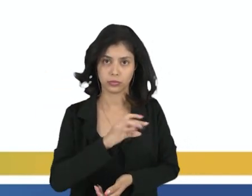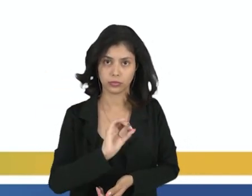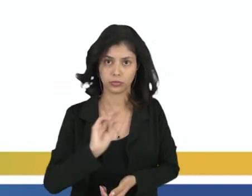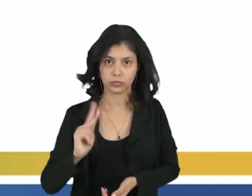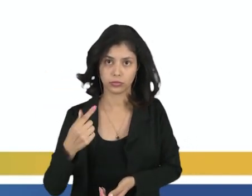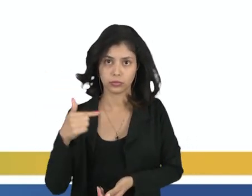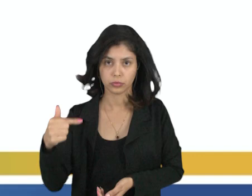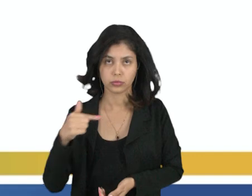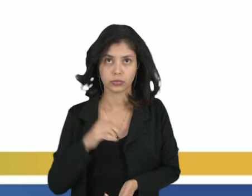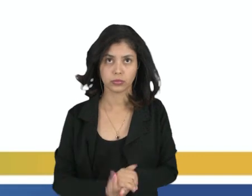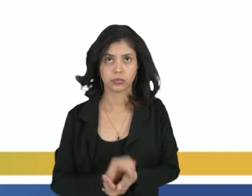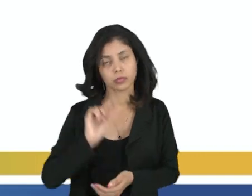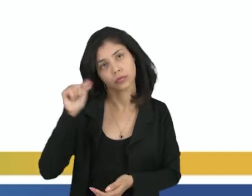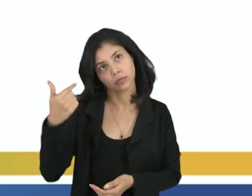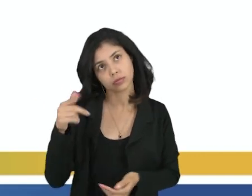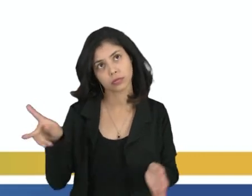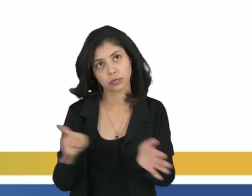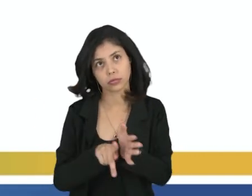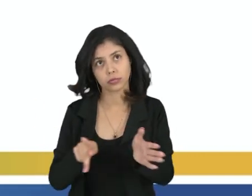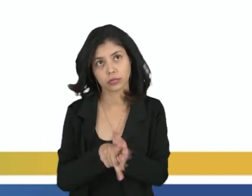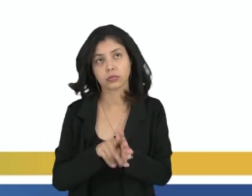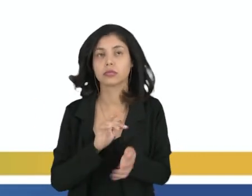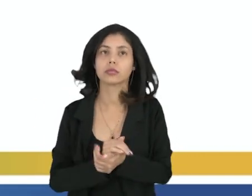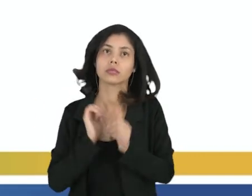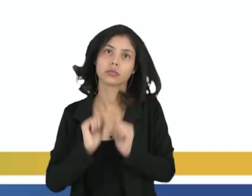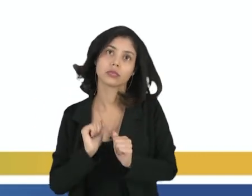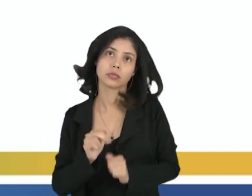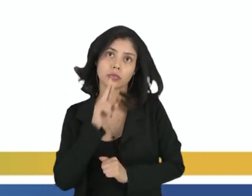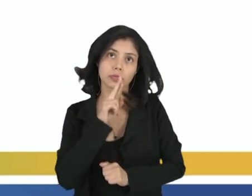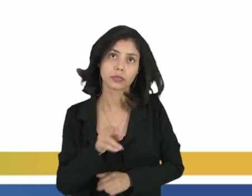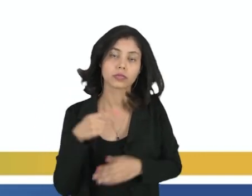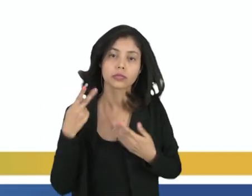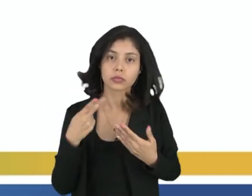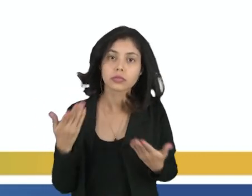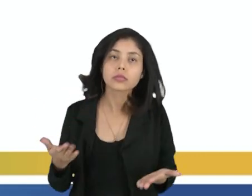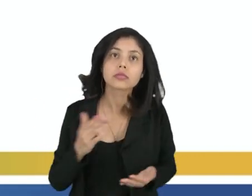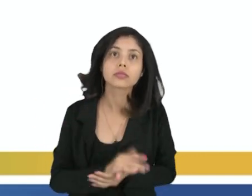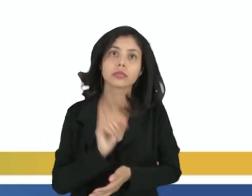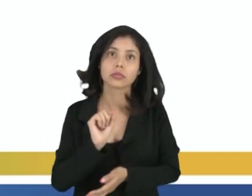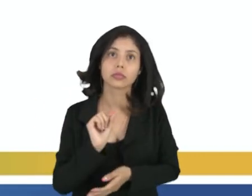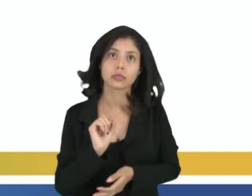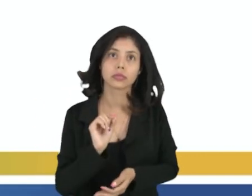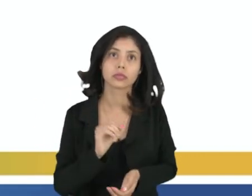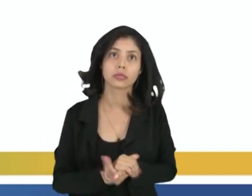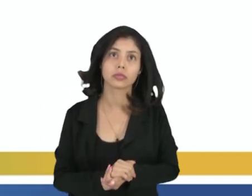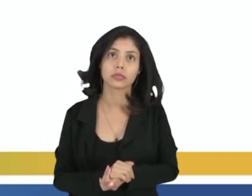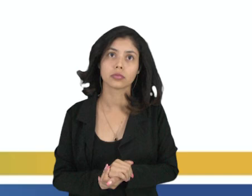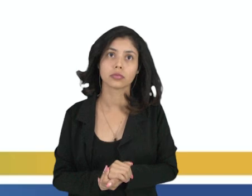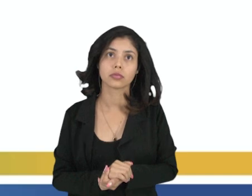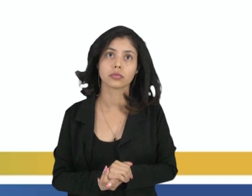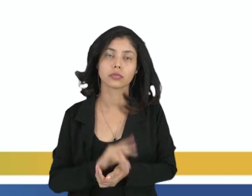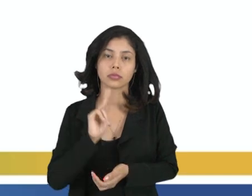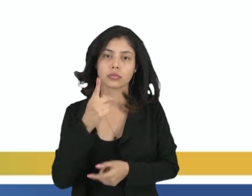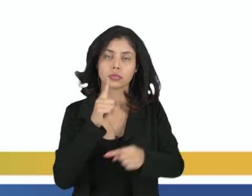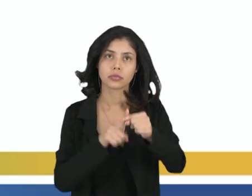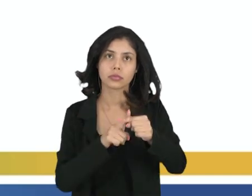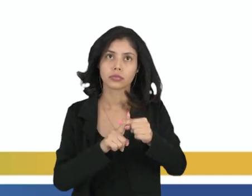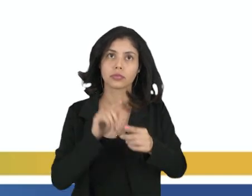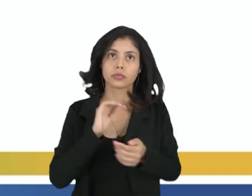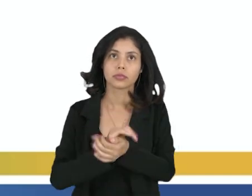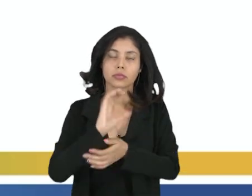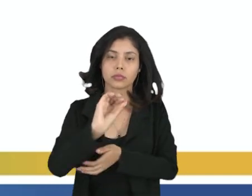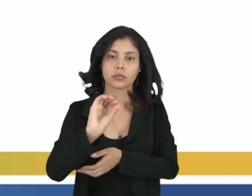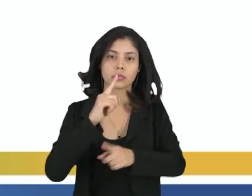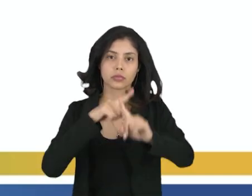igual a 7. Após essa definição, nós podemos dizer que concentração de